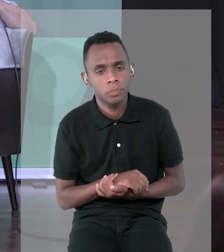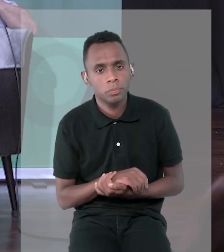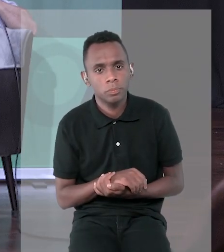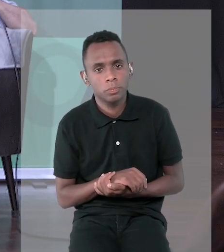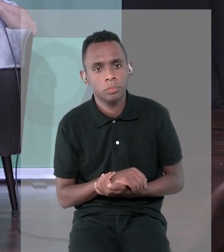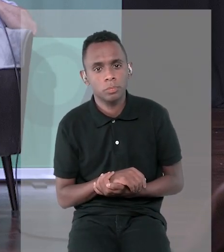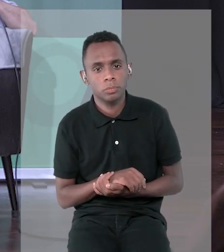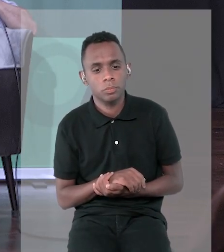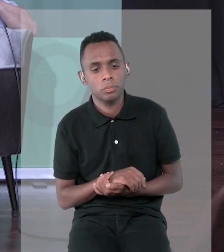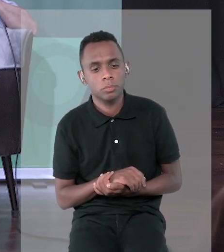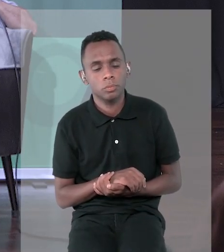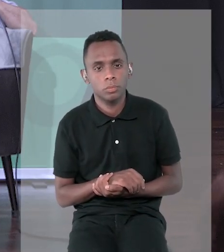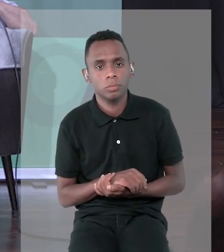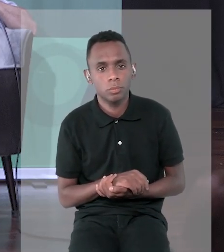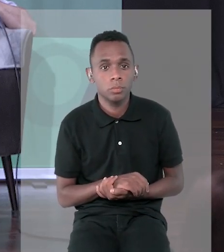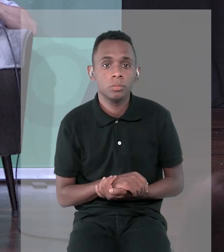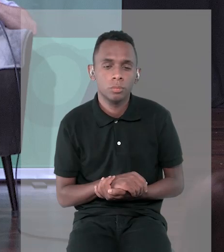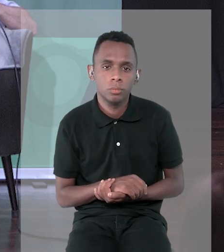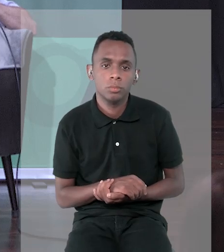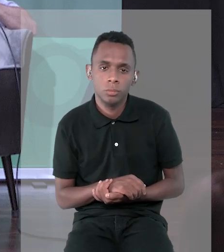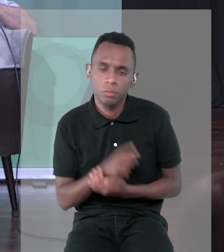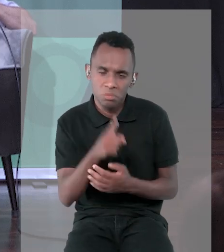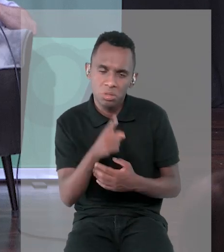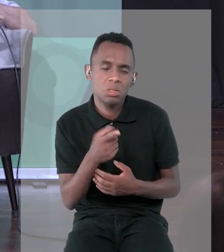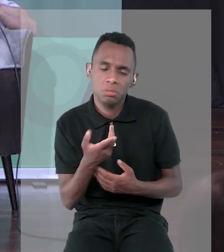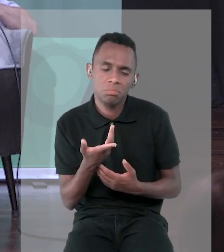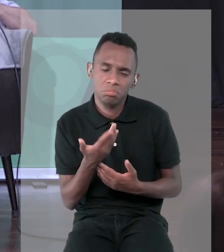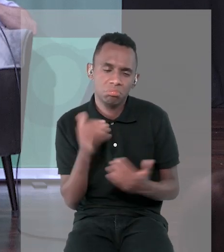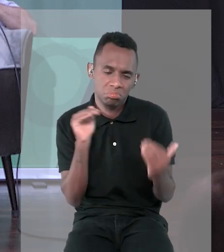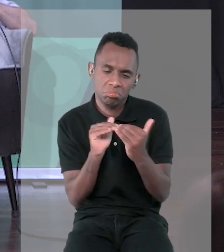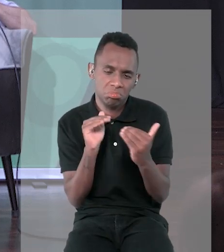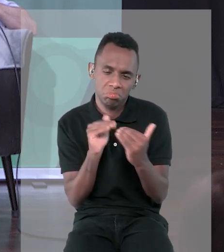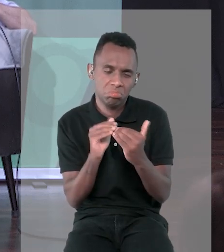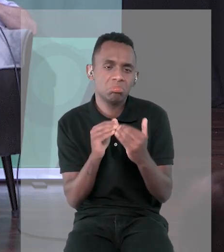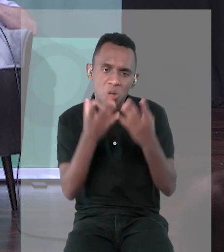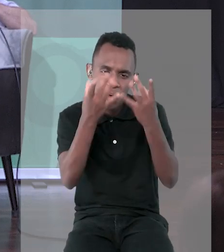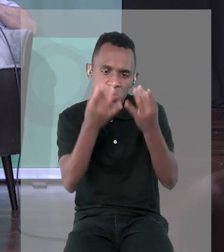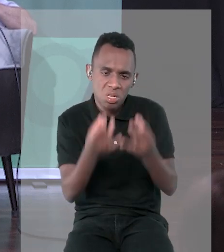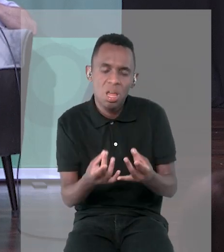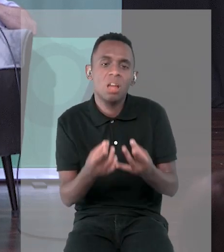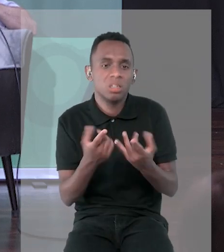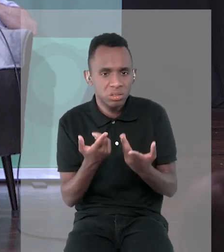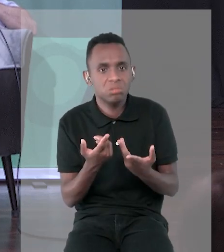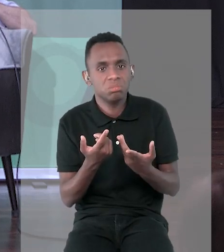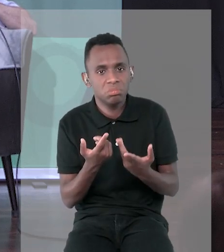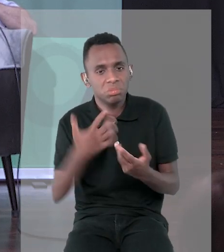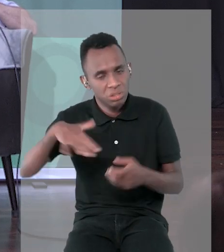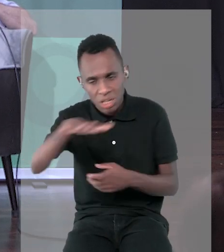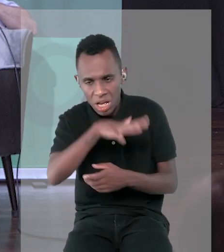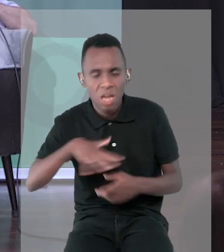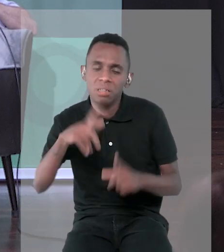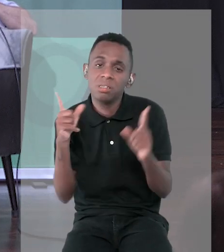Olha, a gente... Assim, eu não vou repetir o que você falou, essa descrição que você fez, ela é a descrição, descreve exatamente a nossa